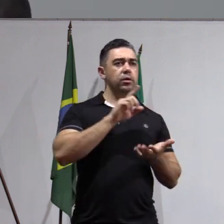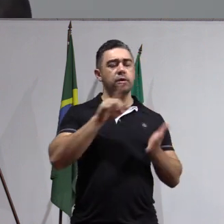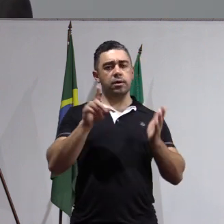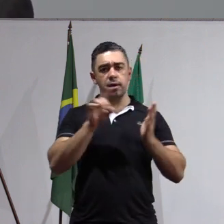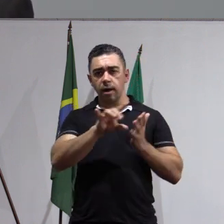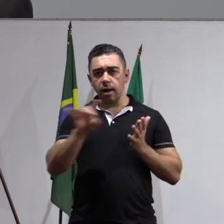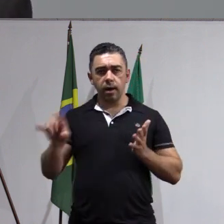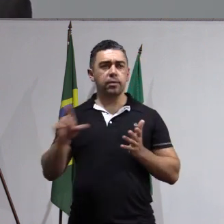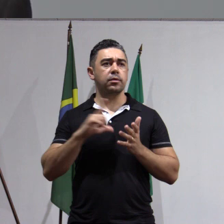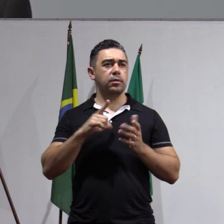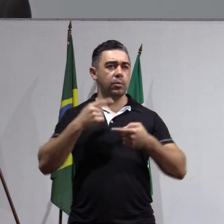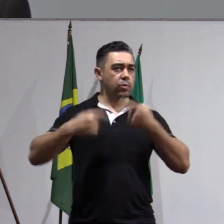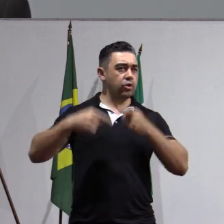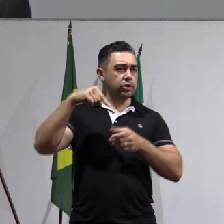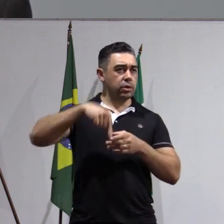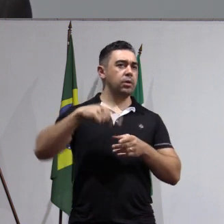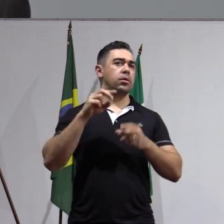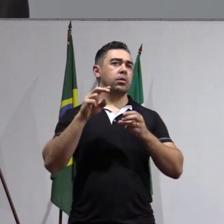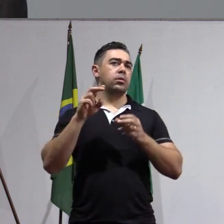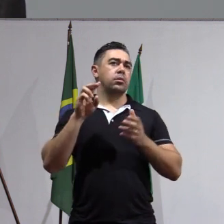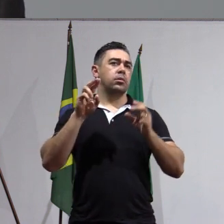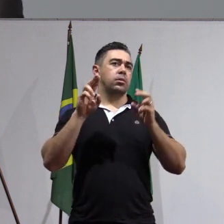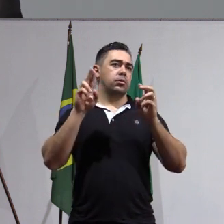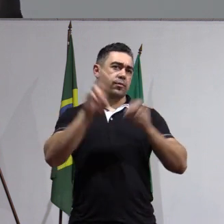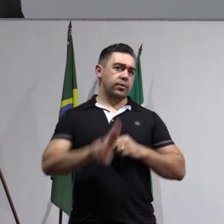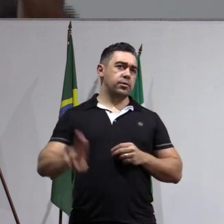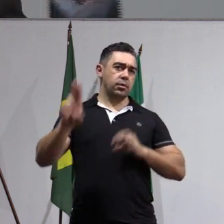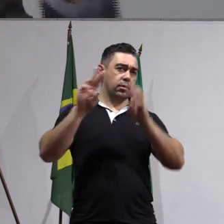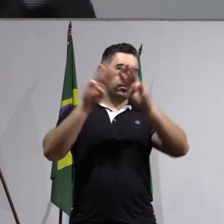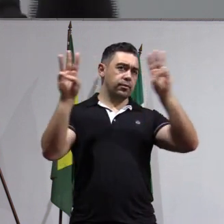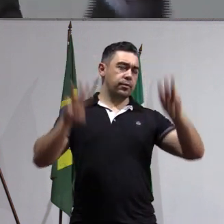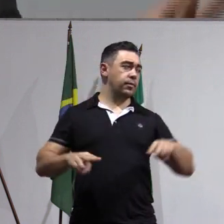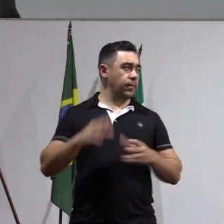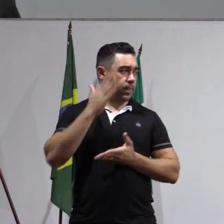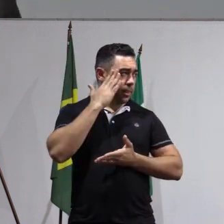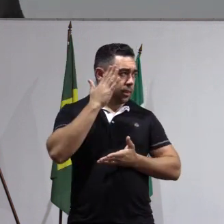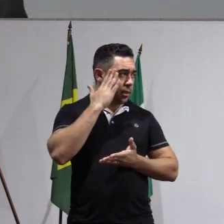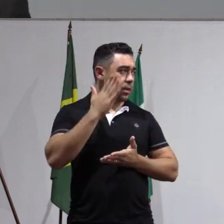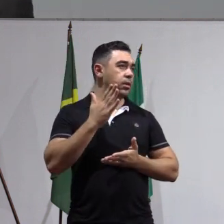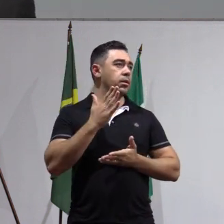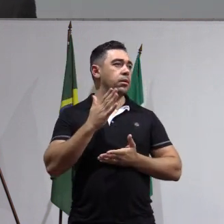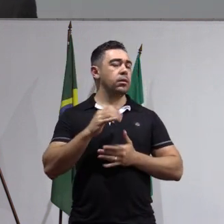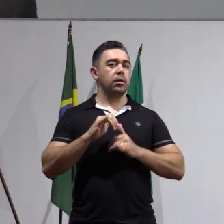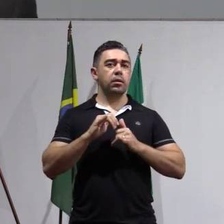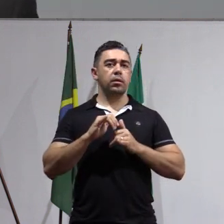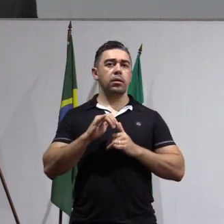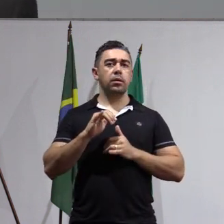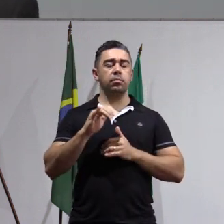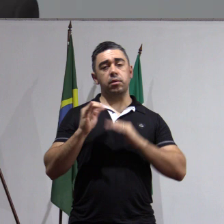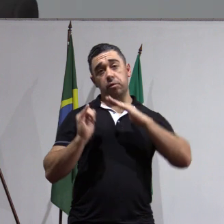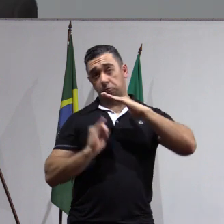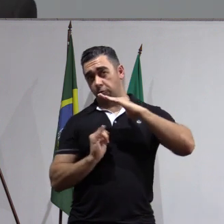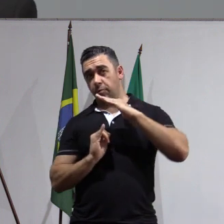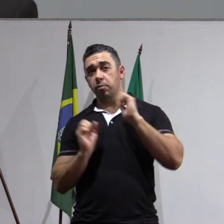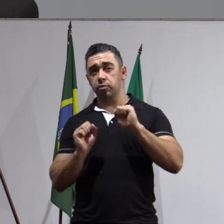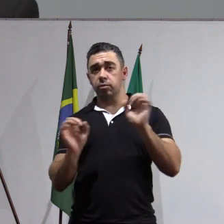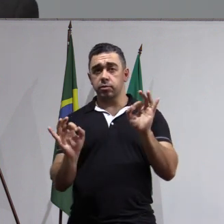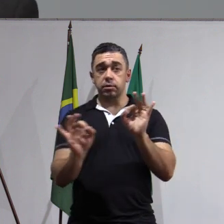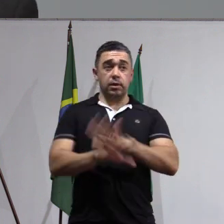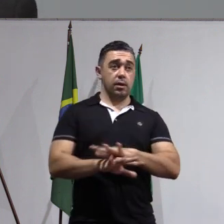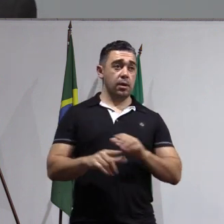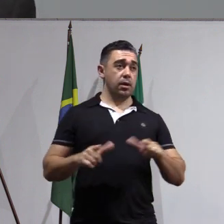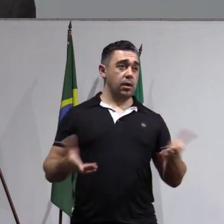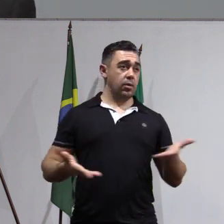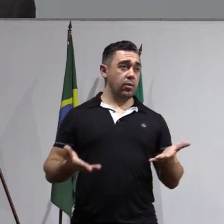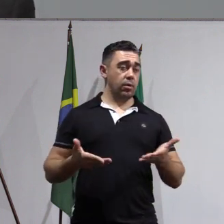nas instâncias políticas dessa universidade. Eu quero saber, dessa maneira mais ou menos informal, se podemos encerrar